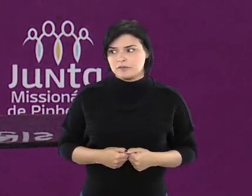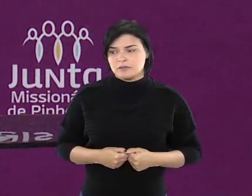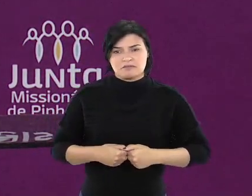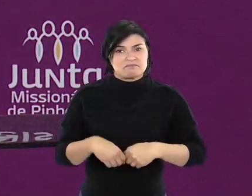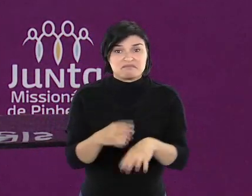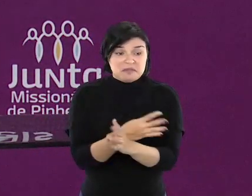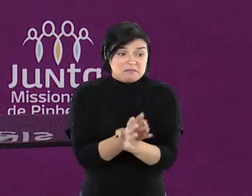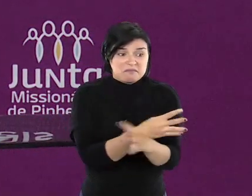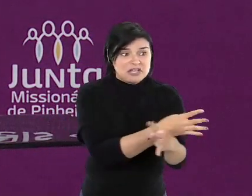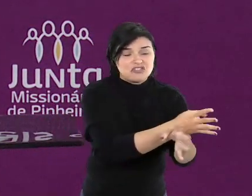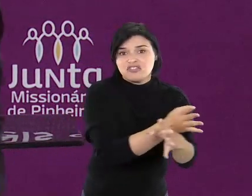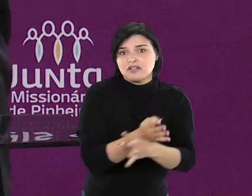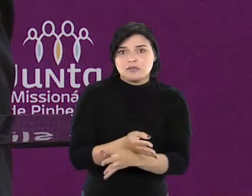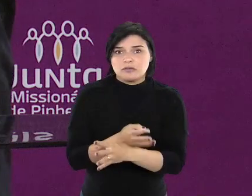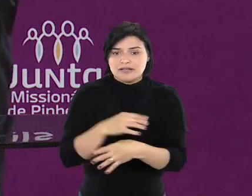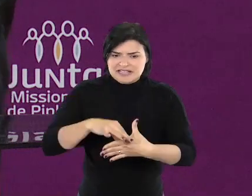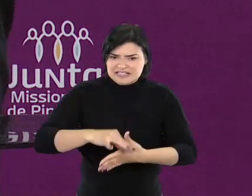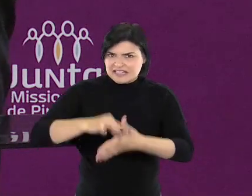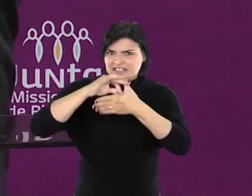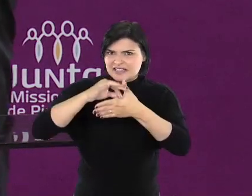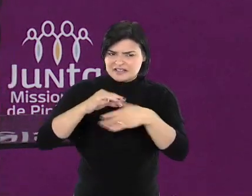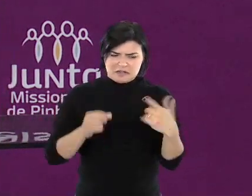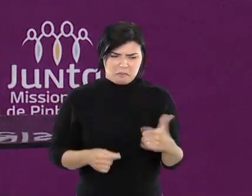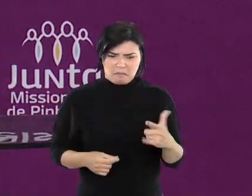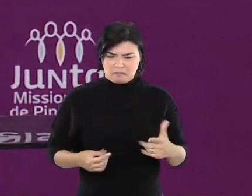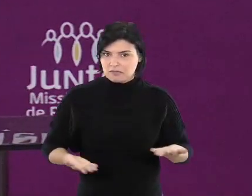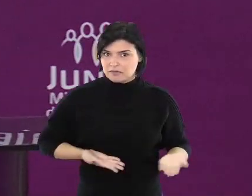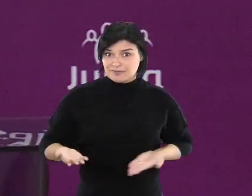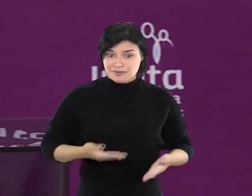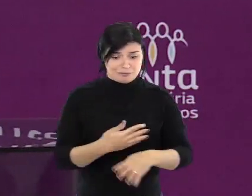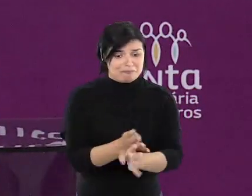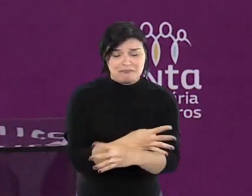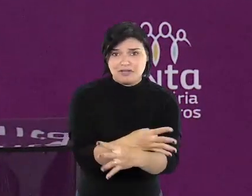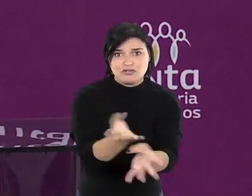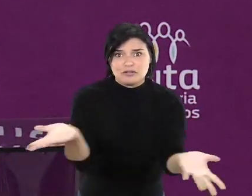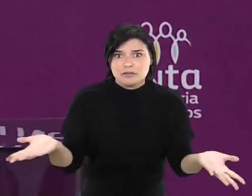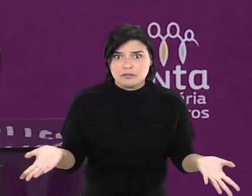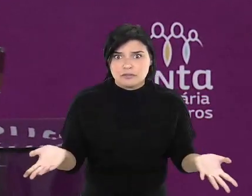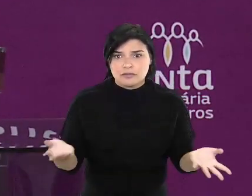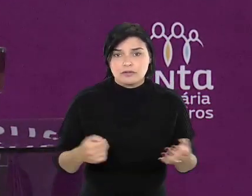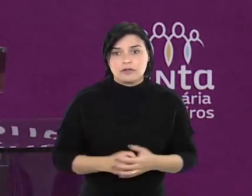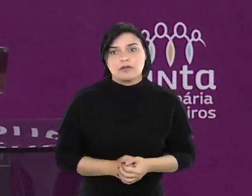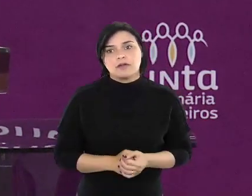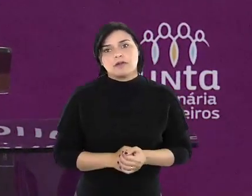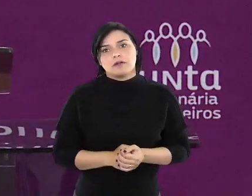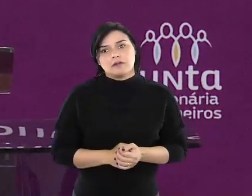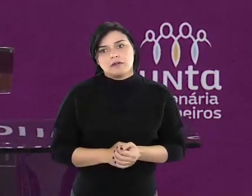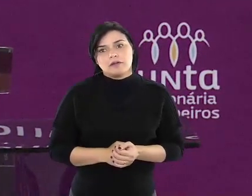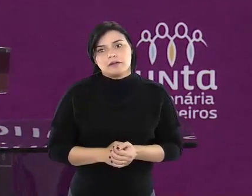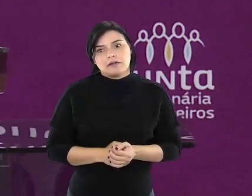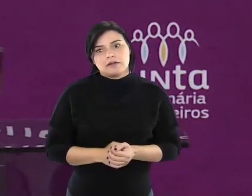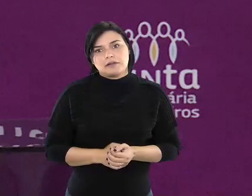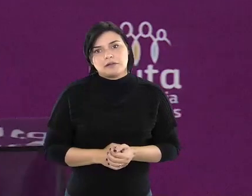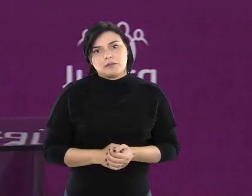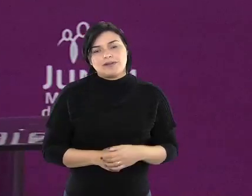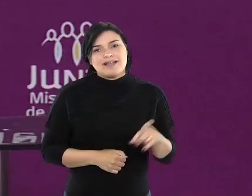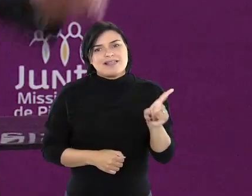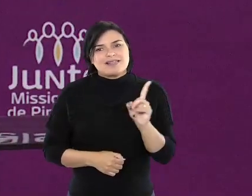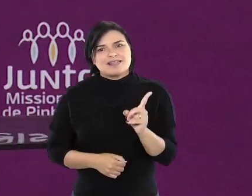não é se servido Ministério não é se servir da posição do carro